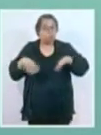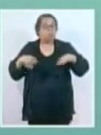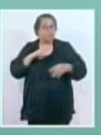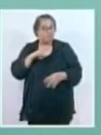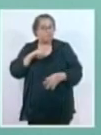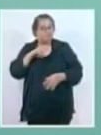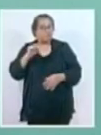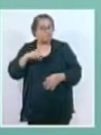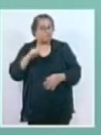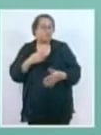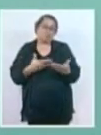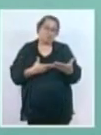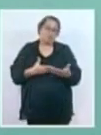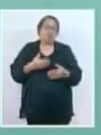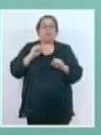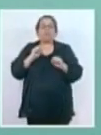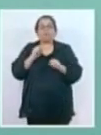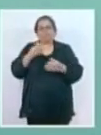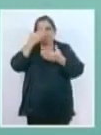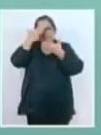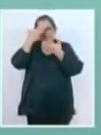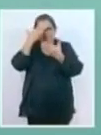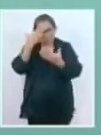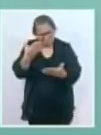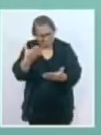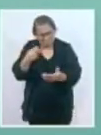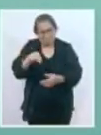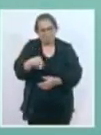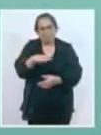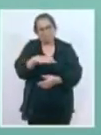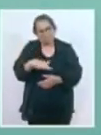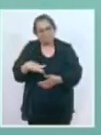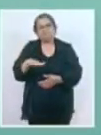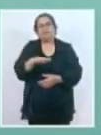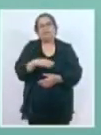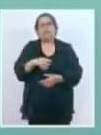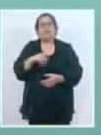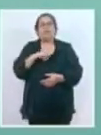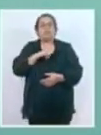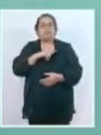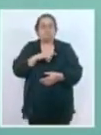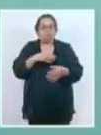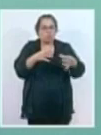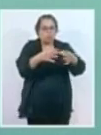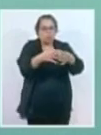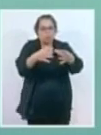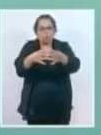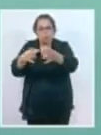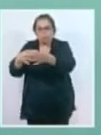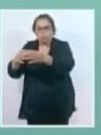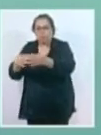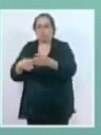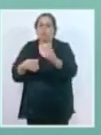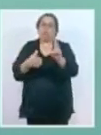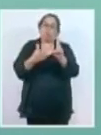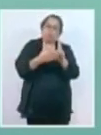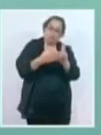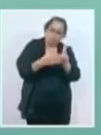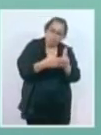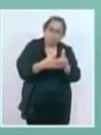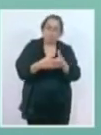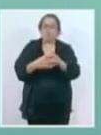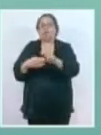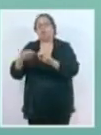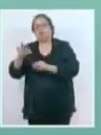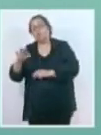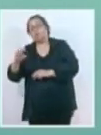É. Então, eu quero agradecer a CETRAN. A rodovia ali perto também, muito. Né, vereador? E ali nós temos um aglomerado de comunidades. Guarani, Tocantins, Talismã, Sayamã, Dona